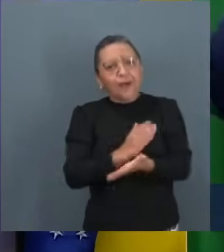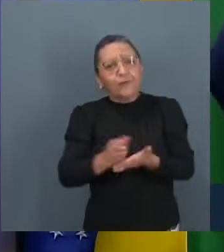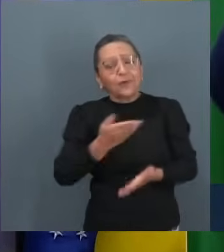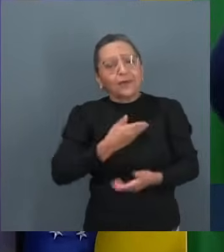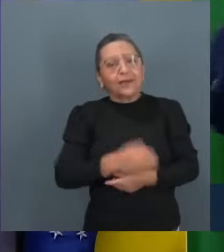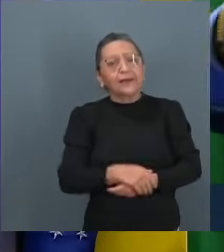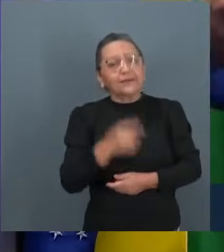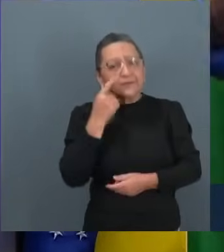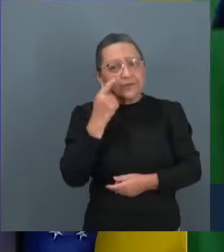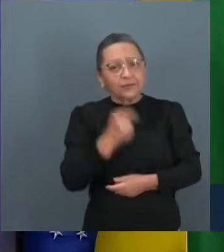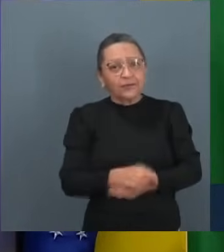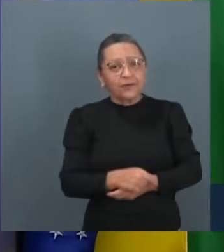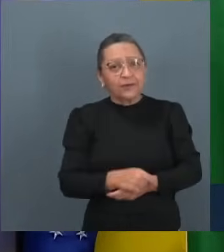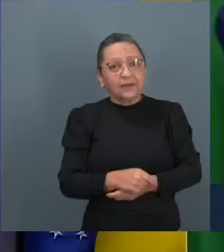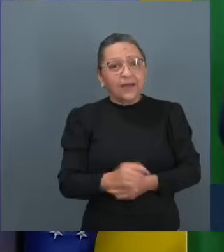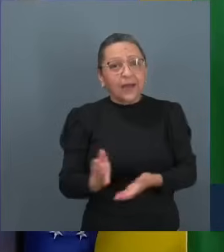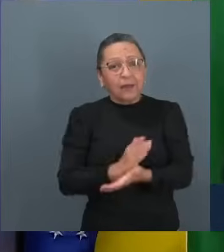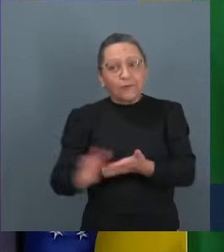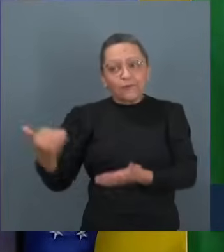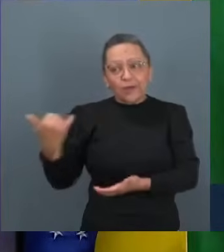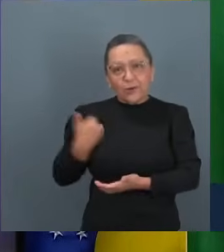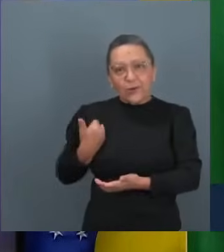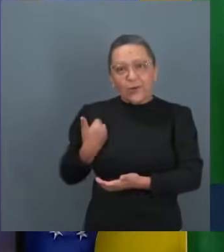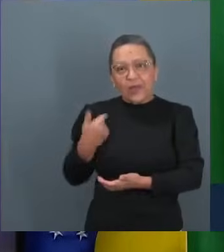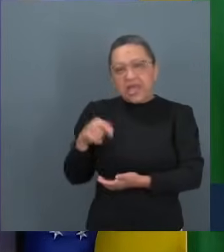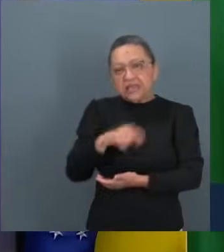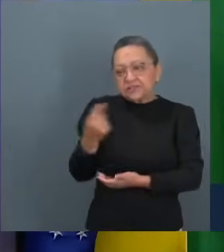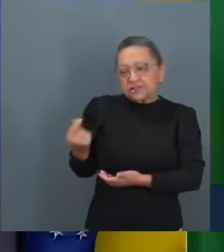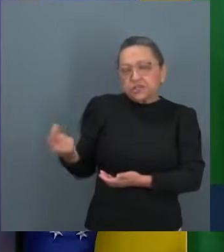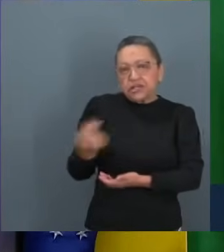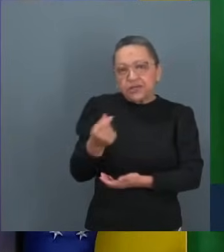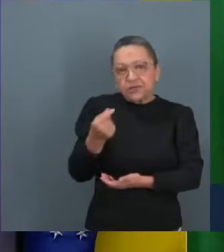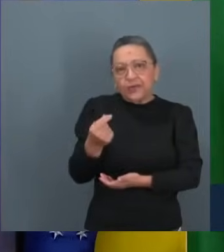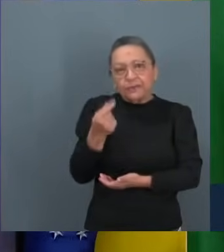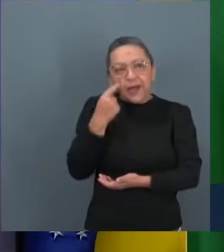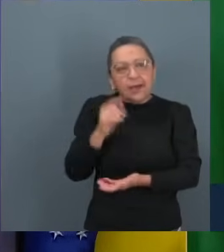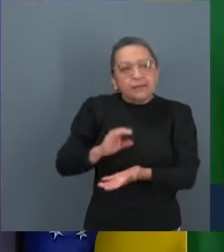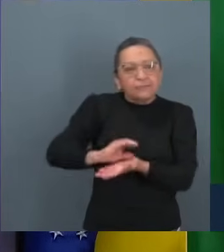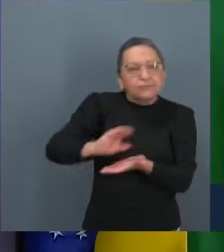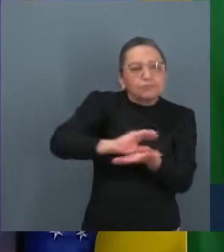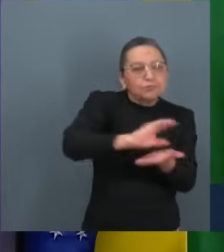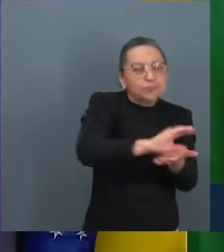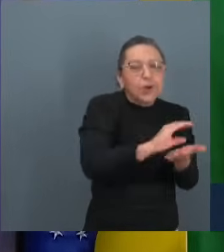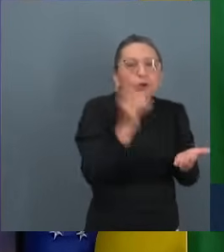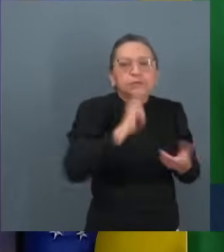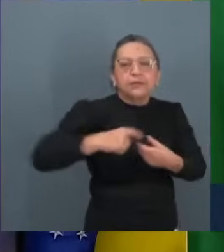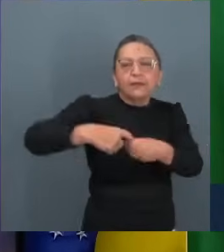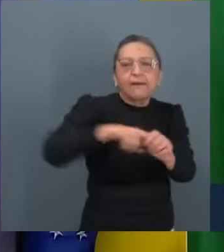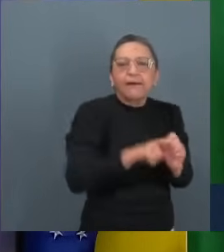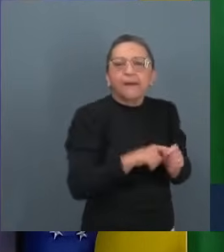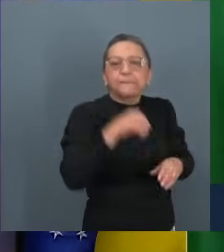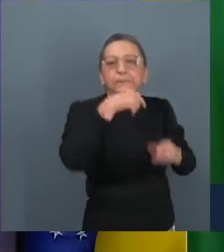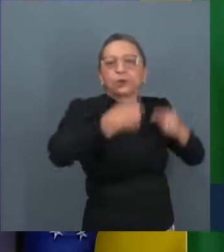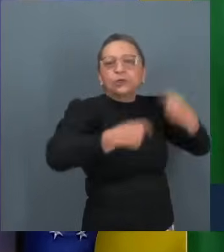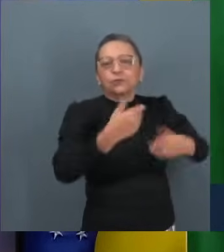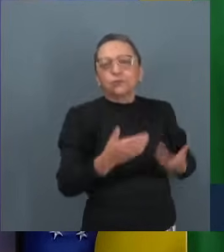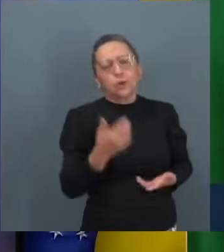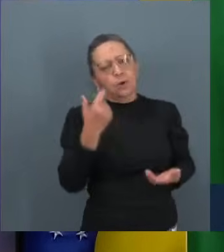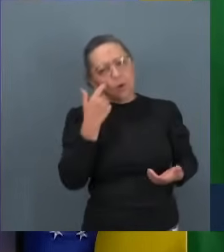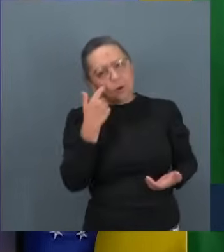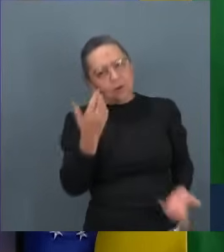essas emendas aí é para buscar aliados políticos. Olha só o nível que nós chegamos.